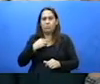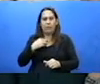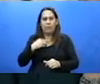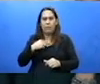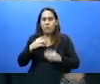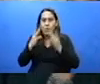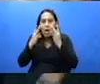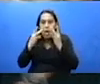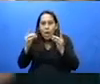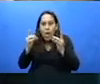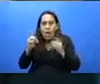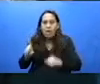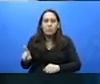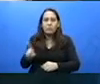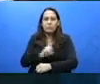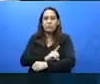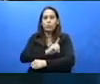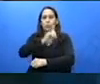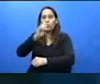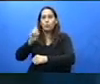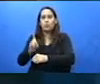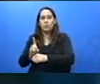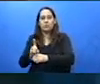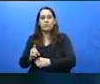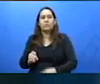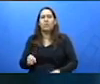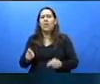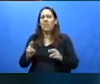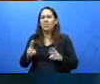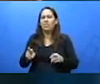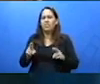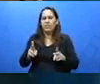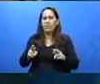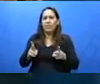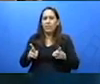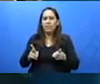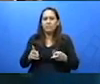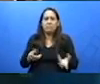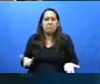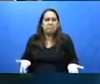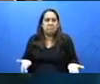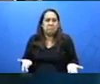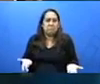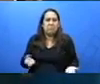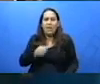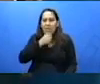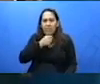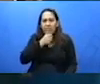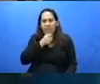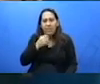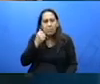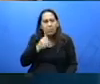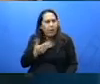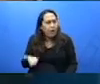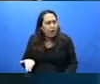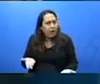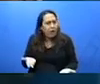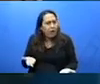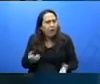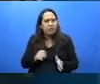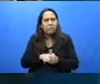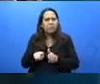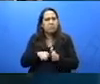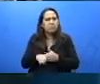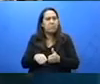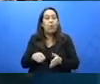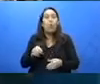assistir. Tá vendo quanta diferença? E será que ela é tão mais velha assim? Ou será que as